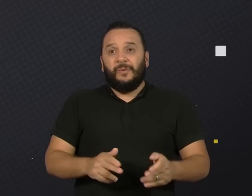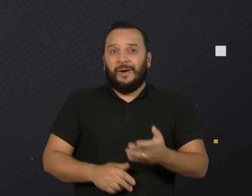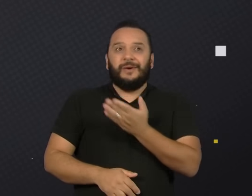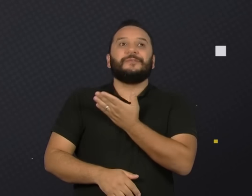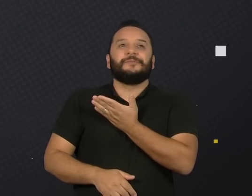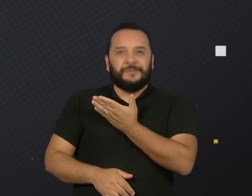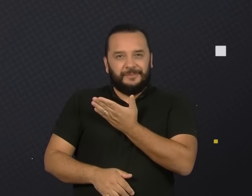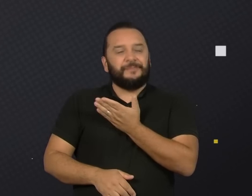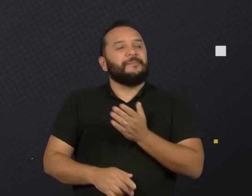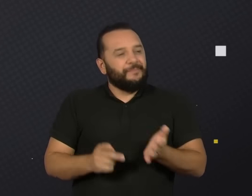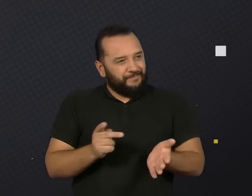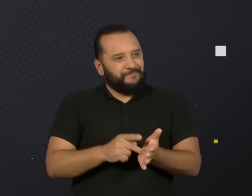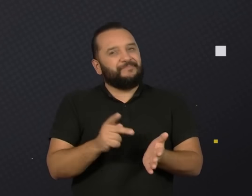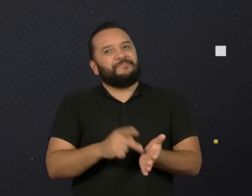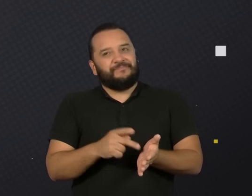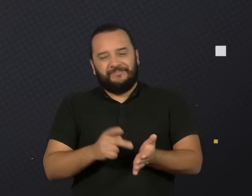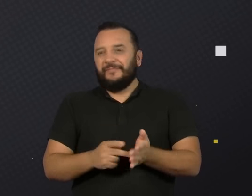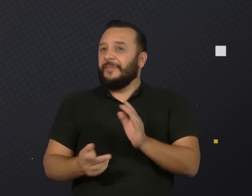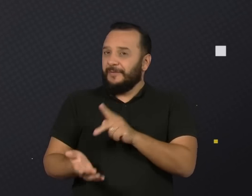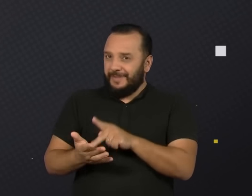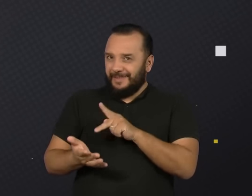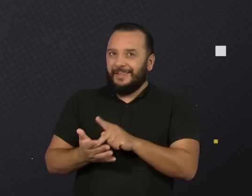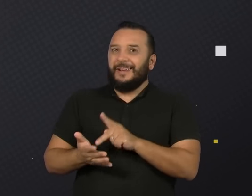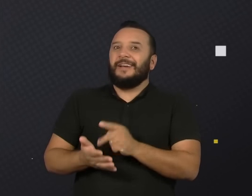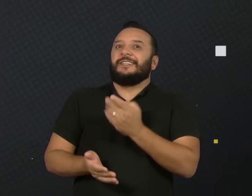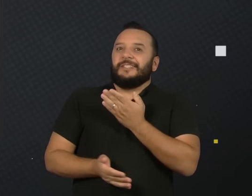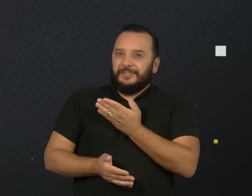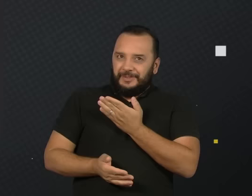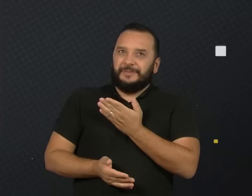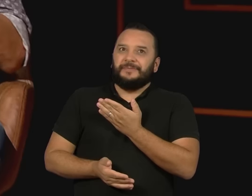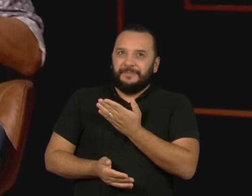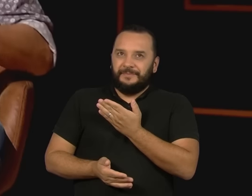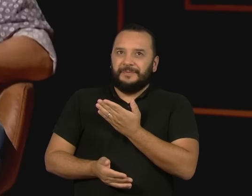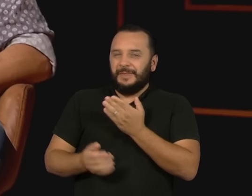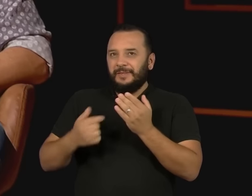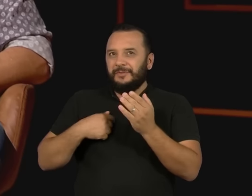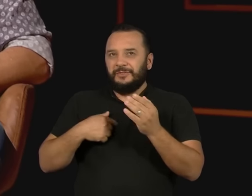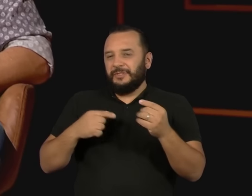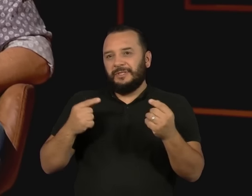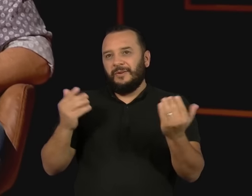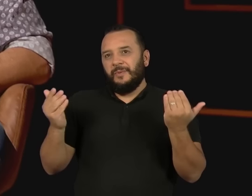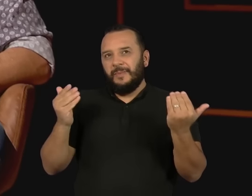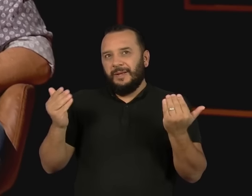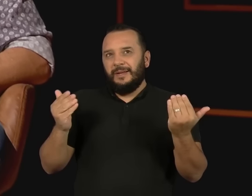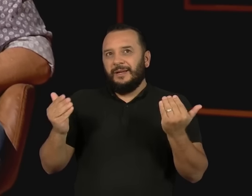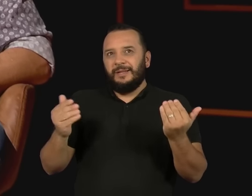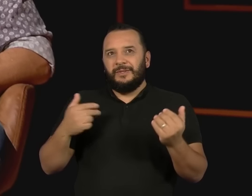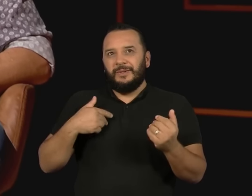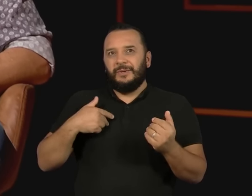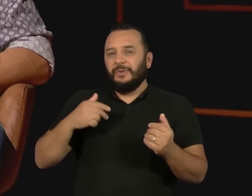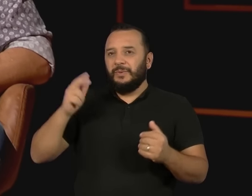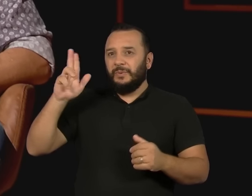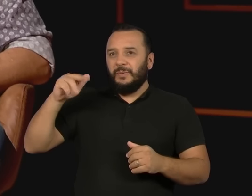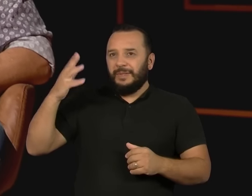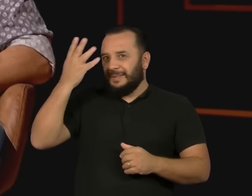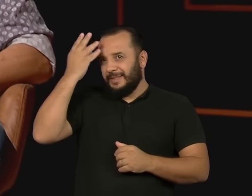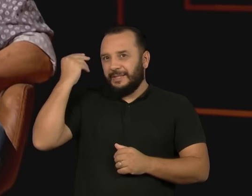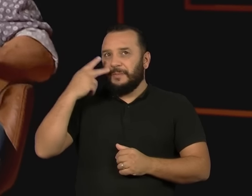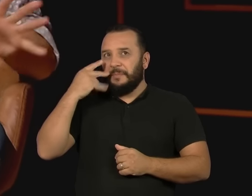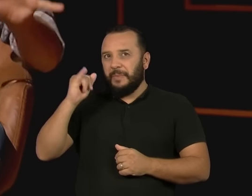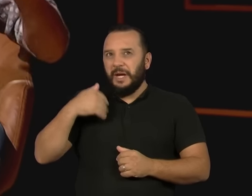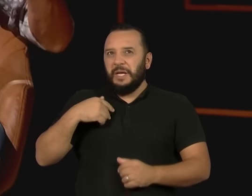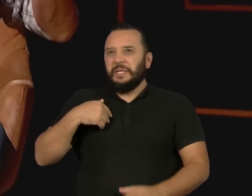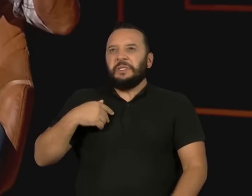Era o Pé Grande, né? Era isso, o Harry Man era o Pé Grande. É isso, eu não tinha feito a coisa. É que eu nunca esqueço meu pai falando, é